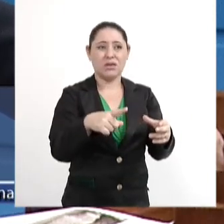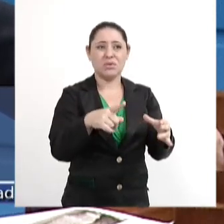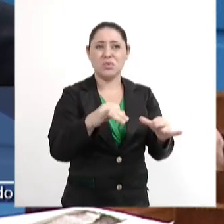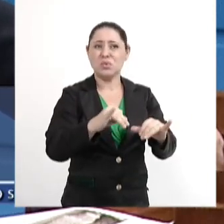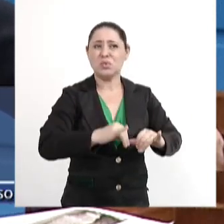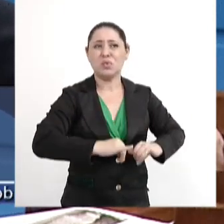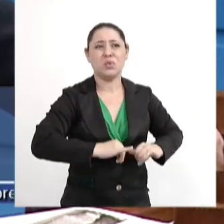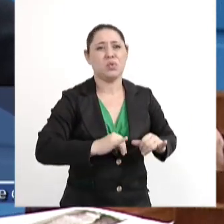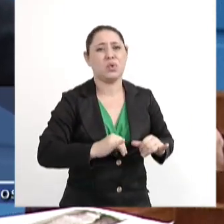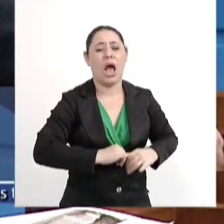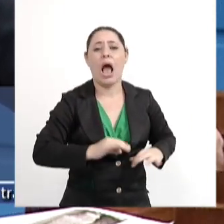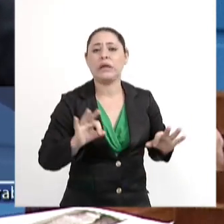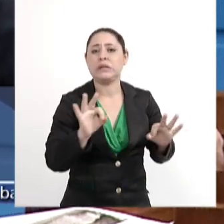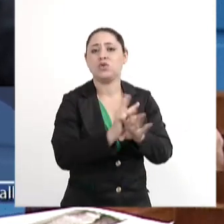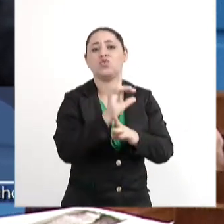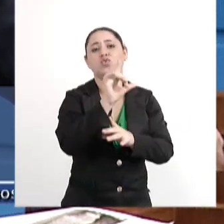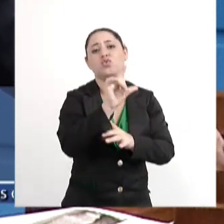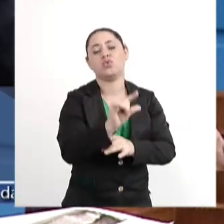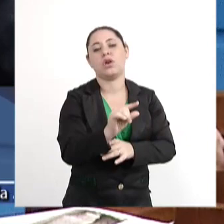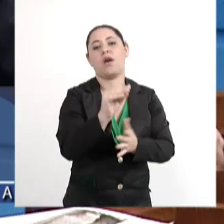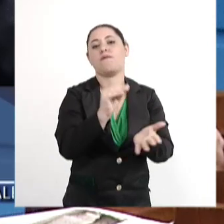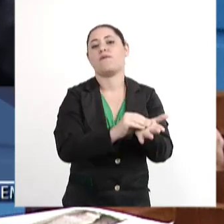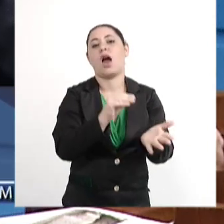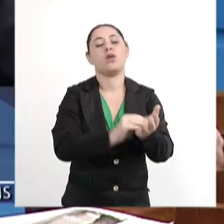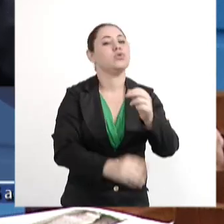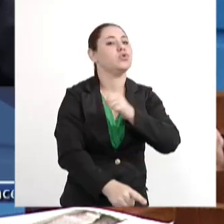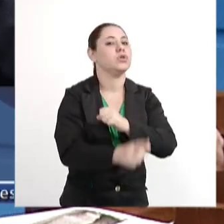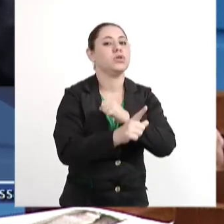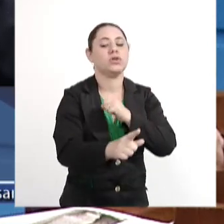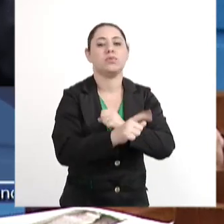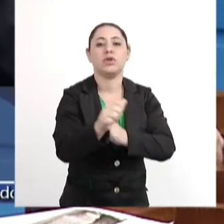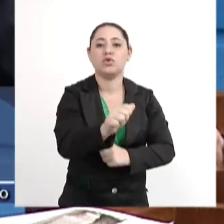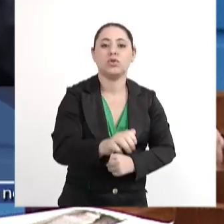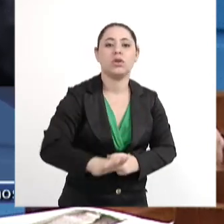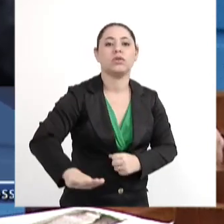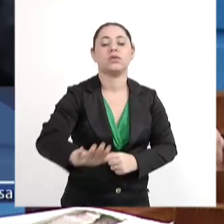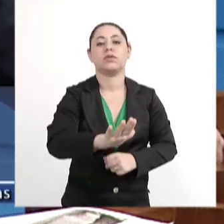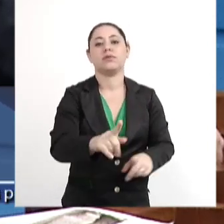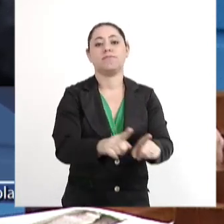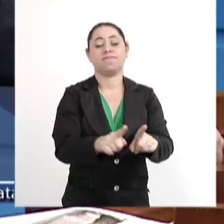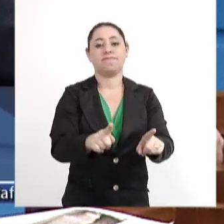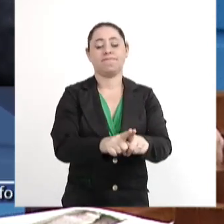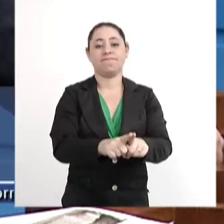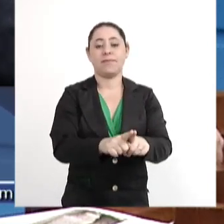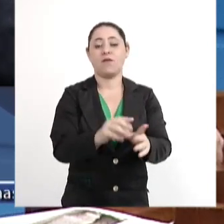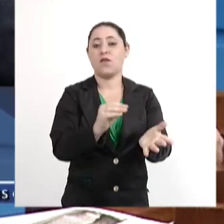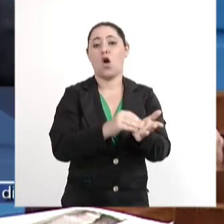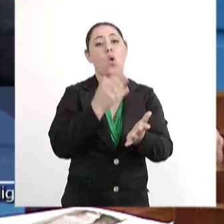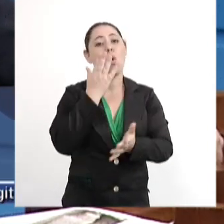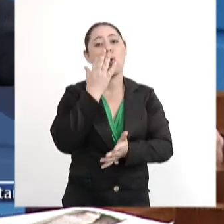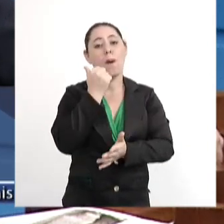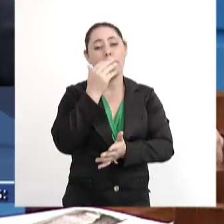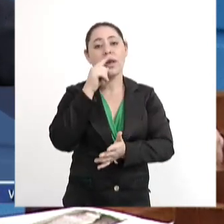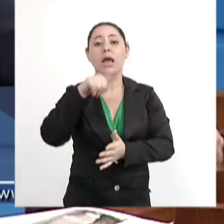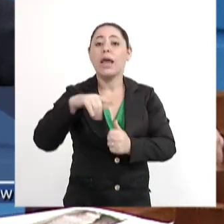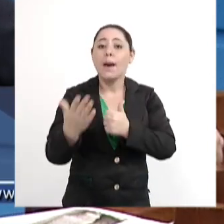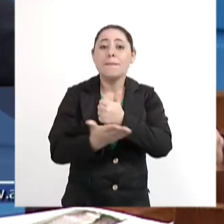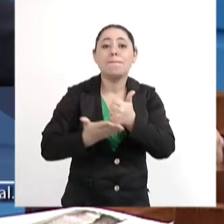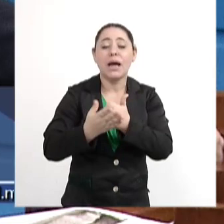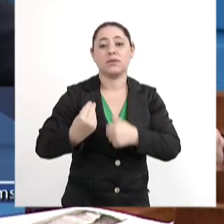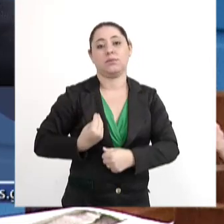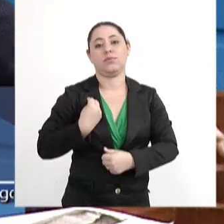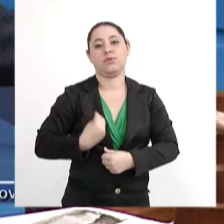situação tão grande assim de falta de assistência, falta de alimentos, que é o básico